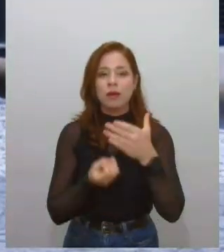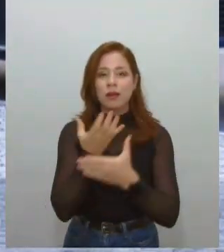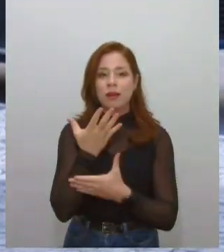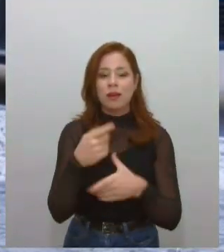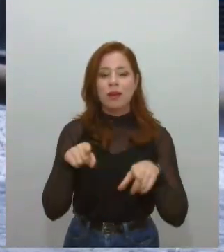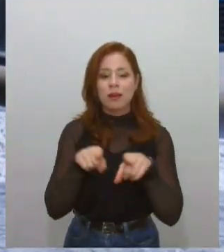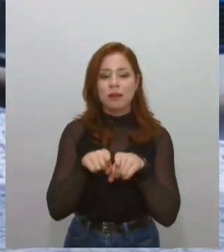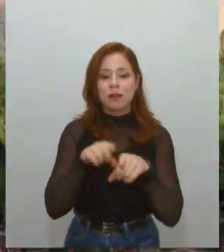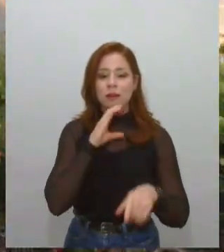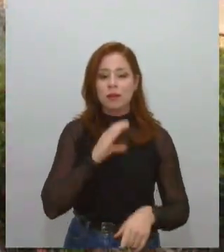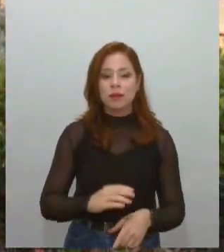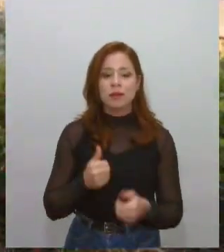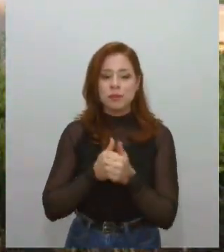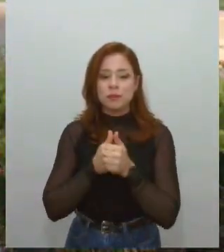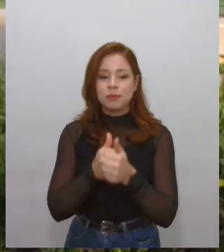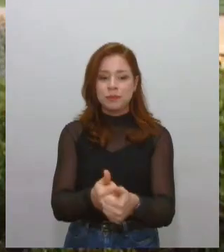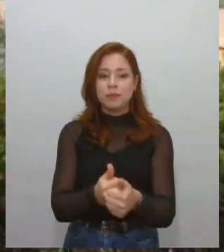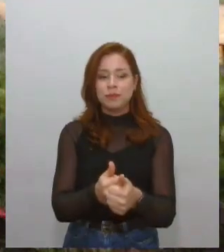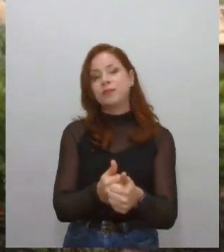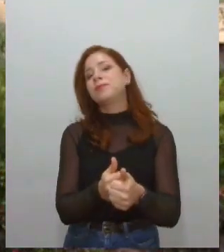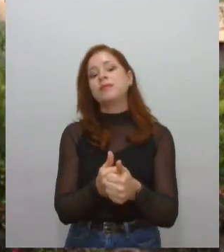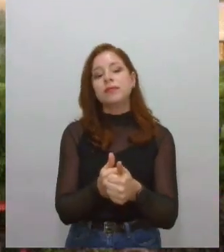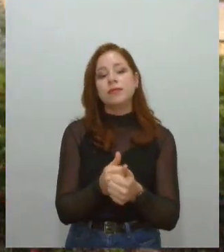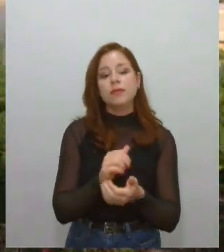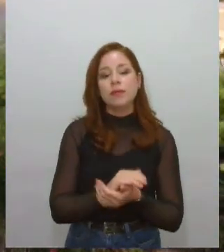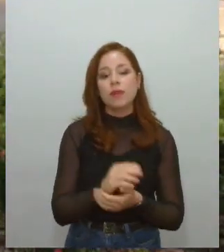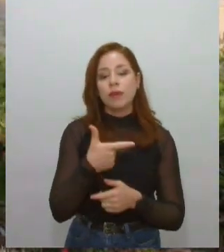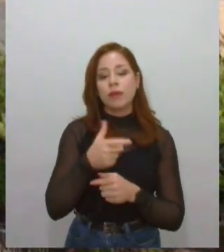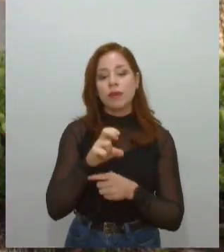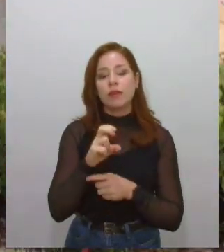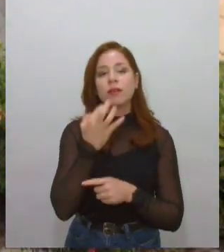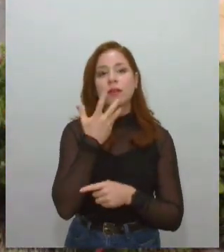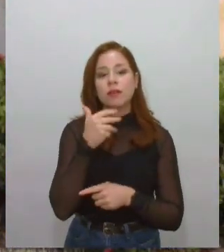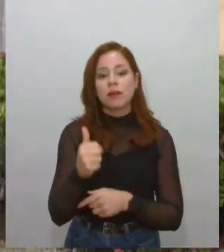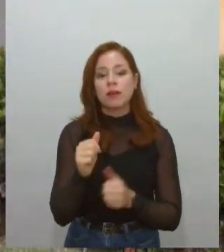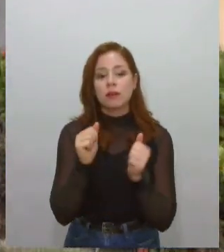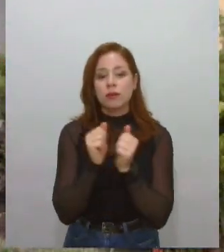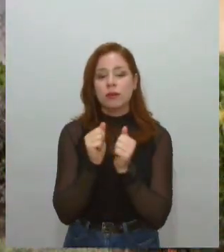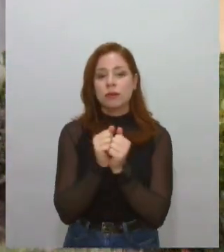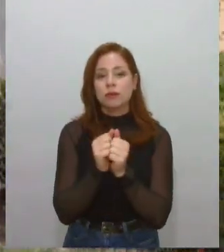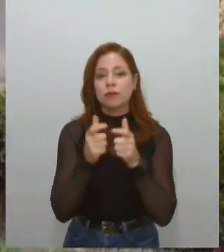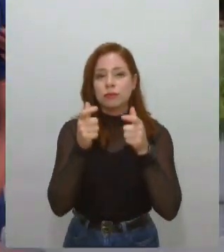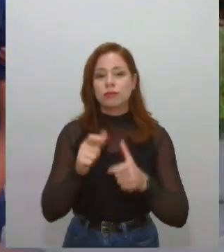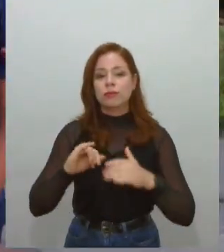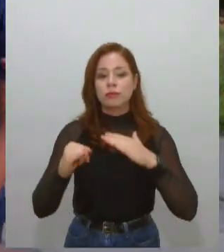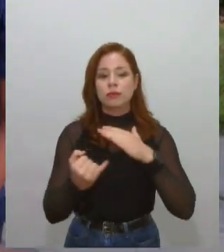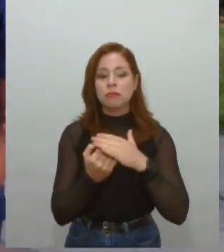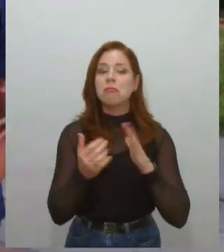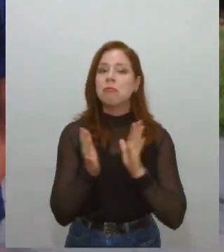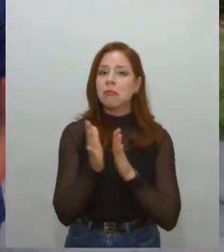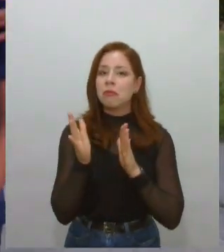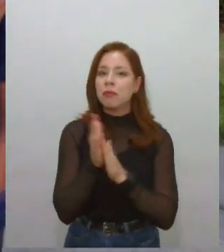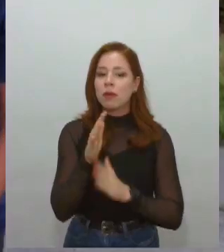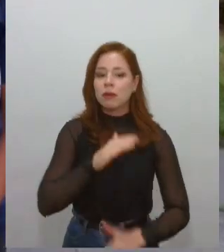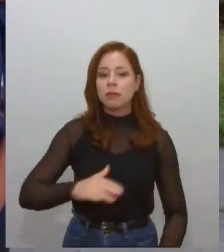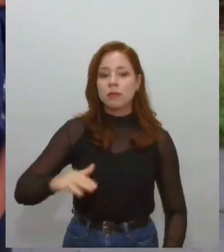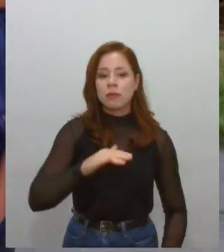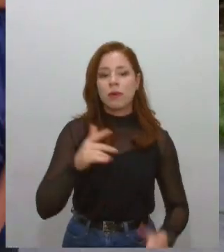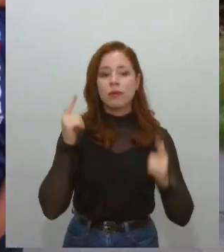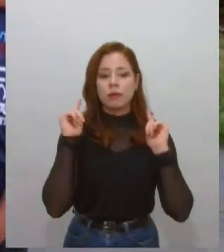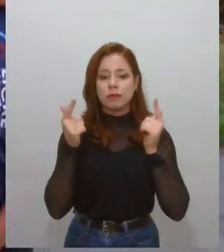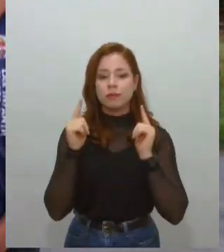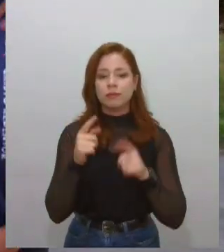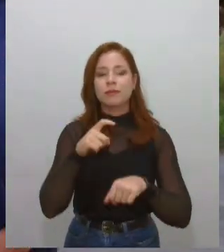Infantil Cristo Redentor, Elisana Lima reverenciou o espaço destinado à recreação. É um momento de inclusão para as